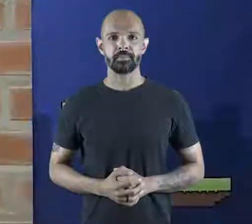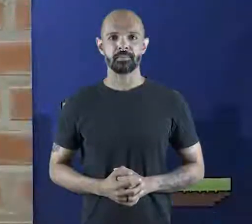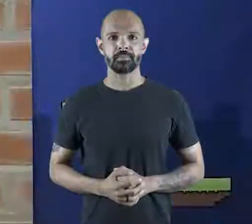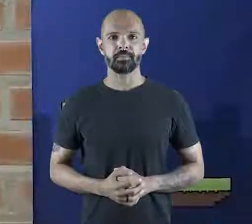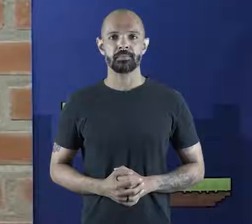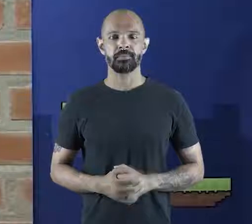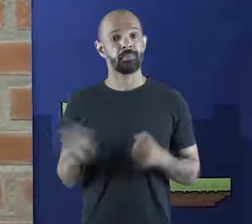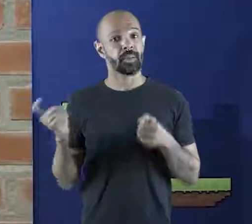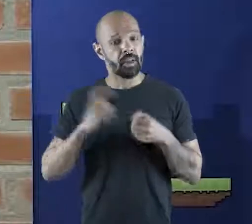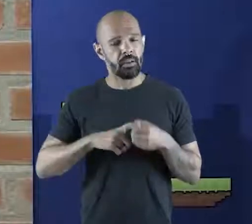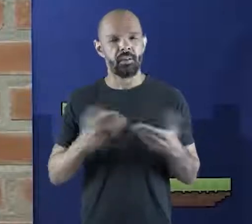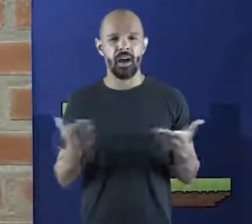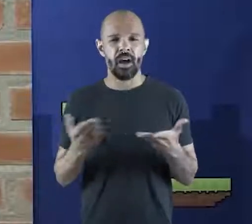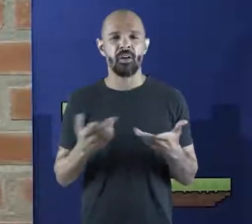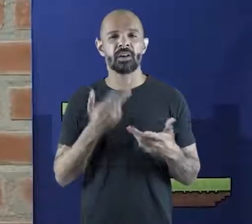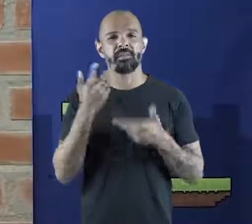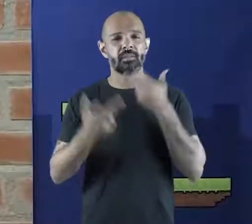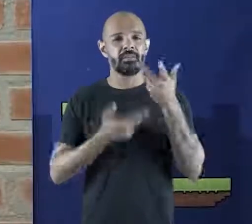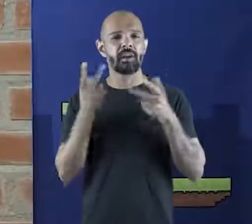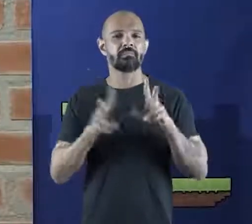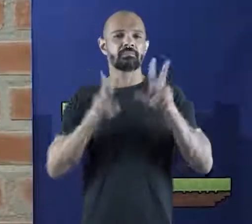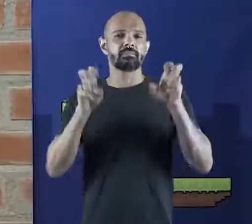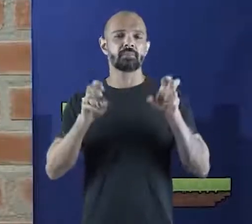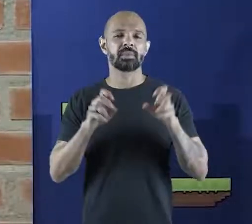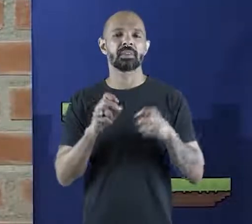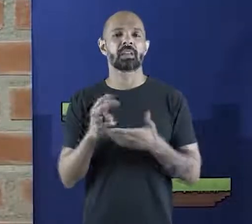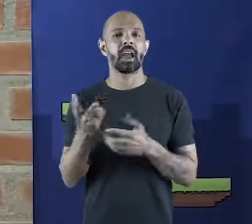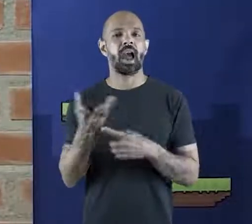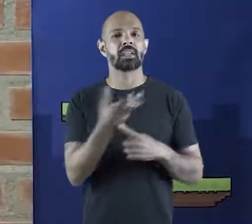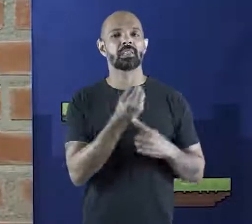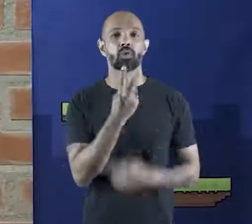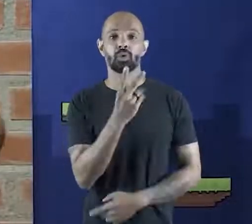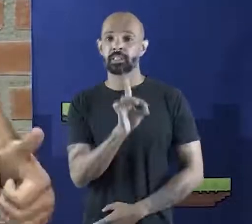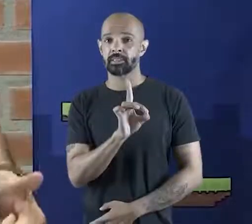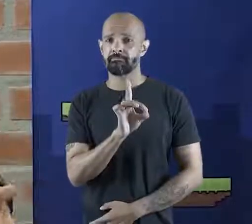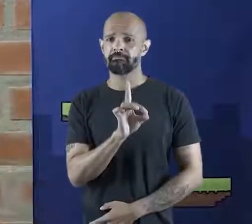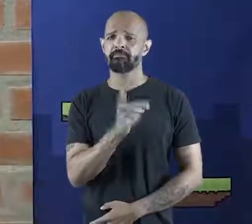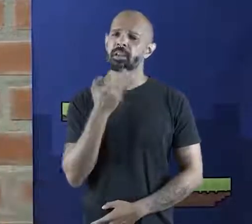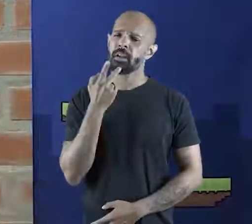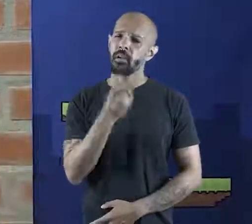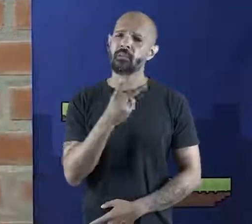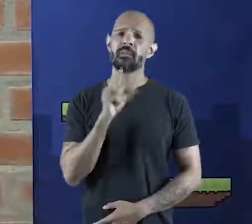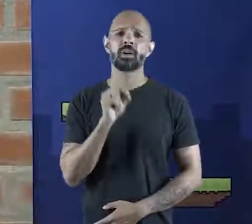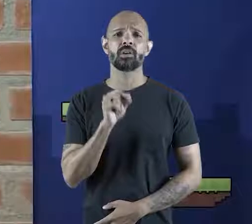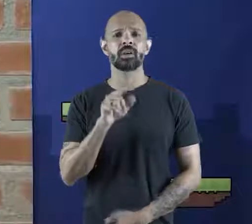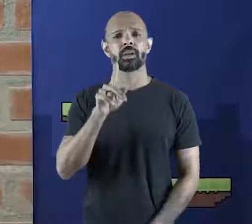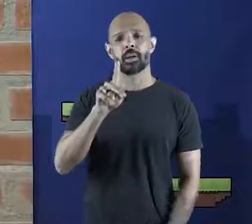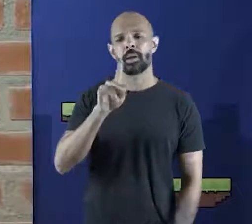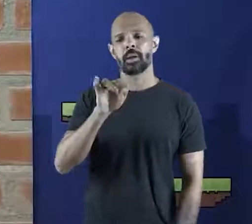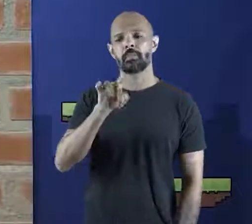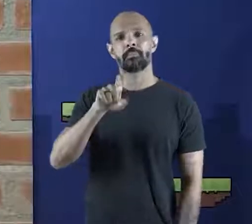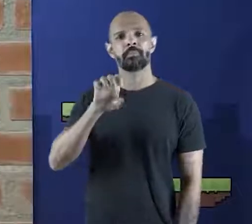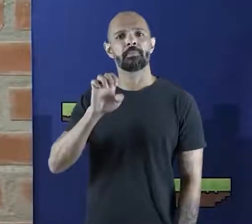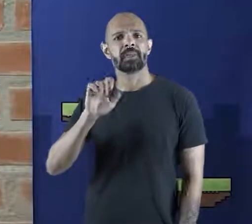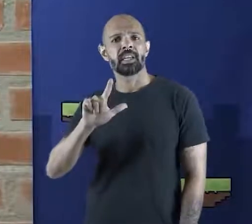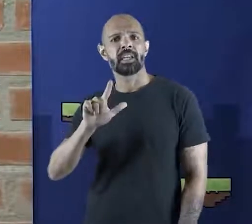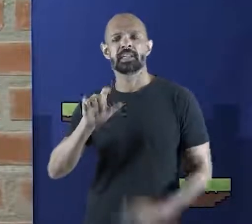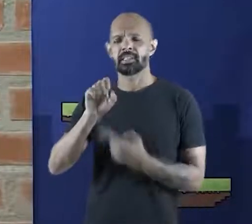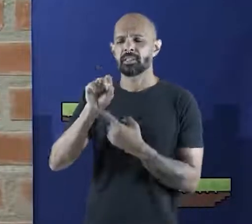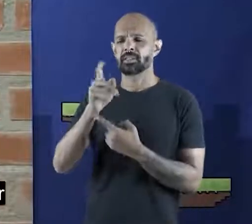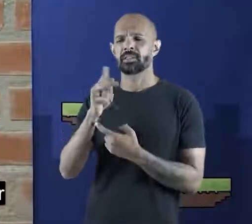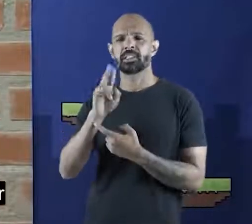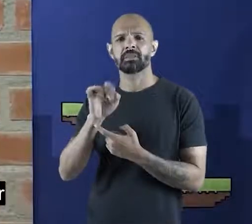Bom, estamos de volta aí. Nós vamos falar agora sobre arte 2D. Eu falei de um termo chamado pixel, chamei do